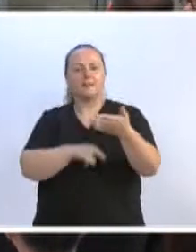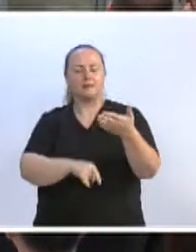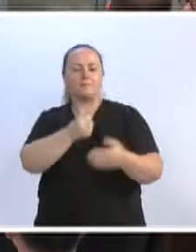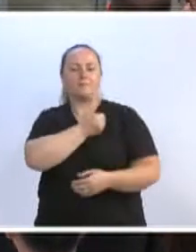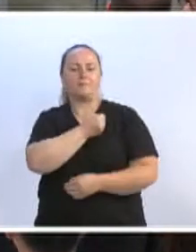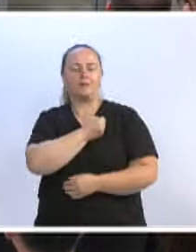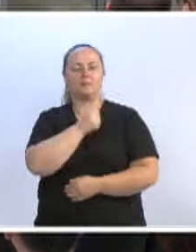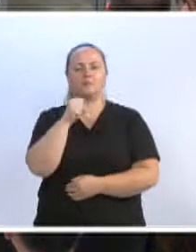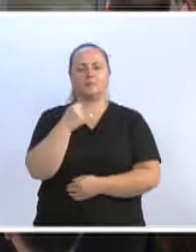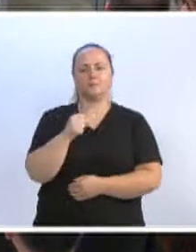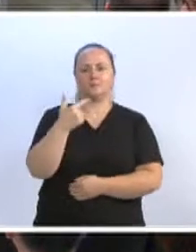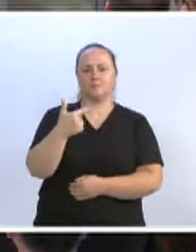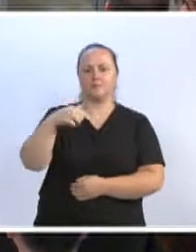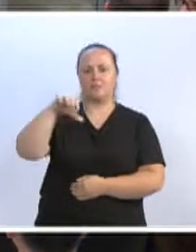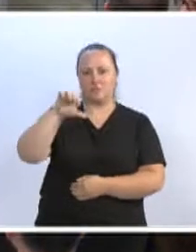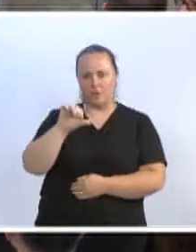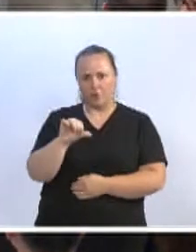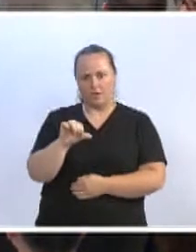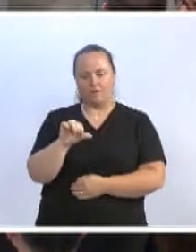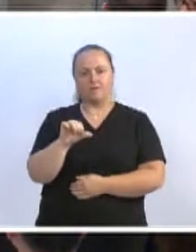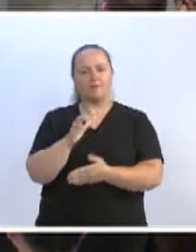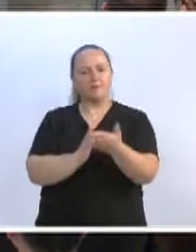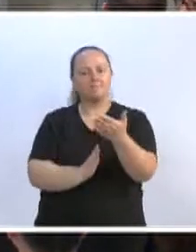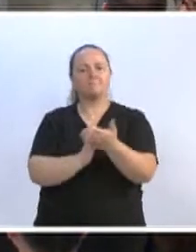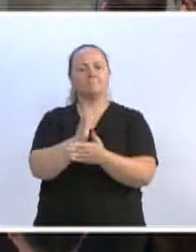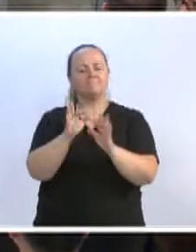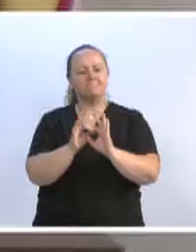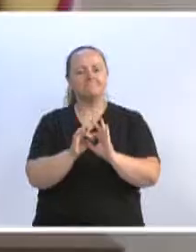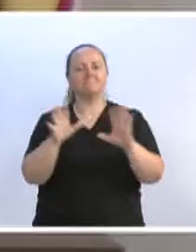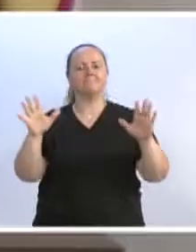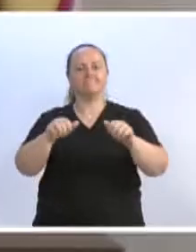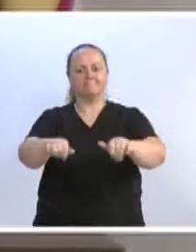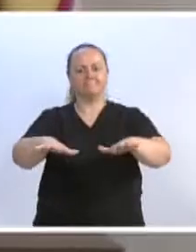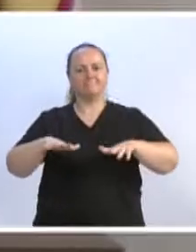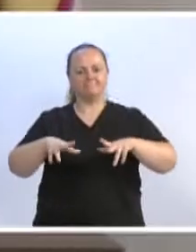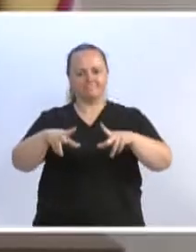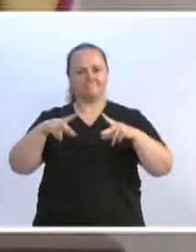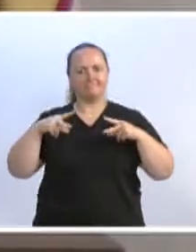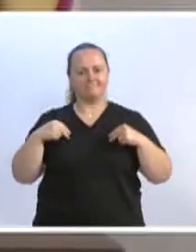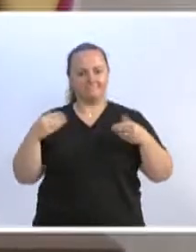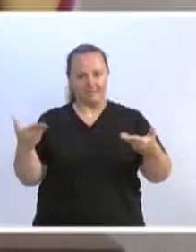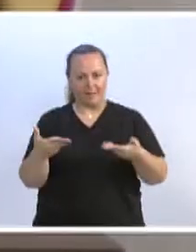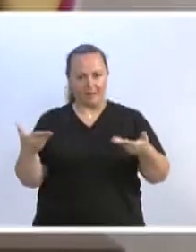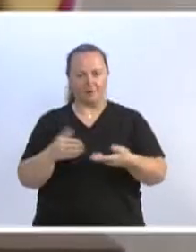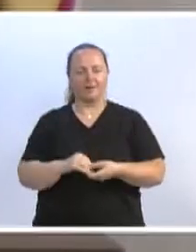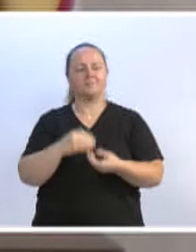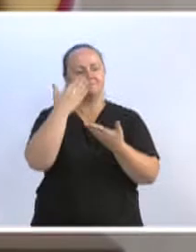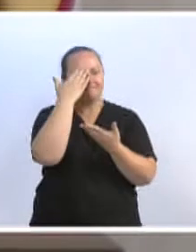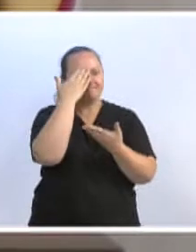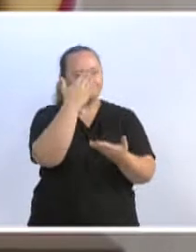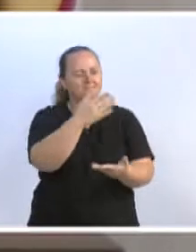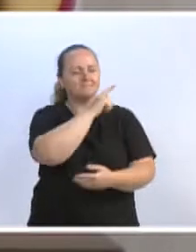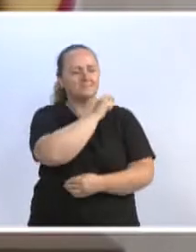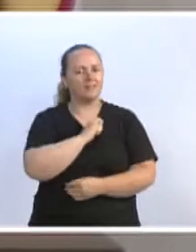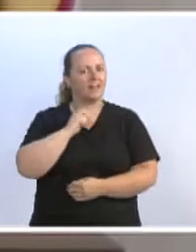de 2017, que permitiu a realização desta sessão. Muito obrigado, vereador Ricardo Alba. Eu fui o proponente,